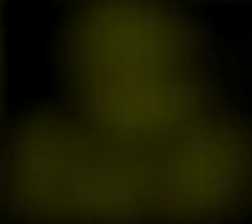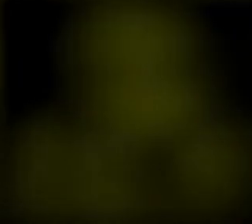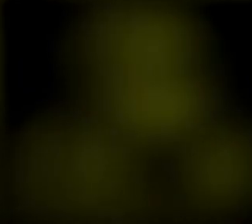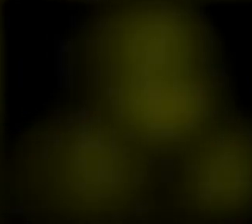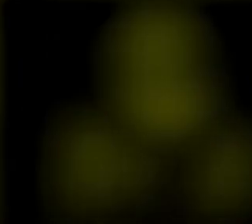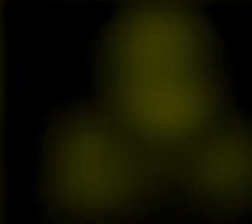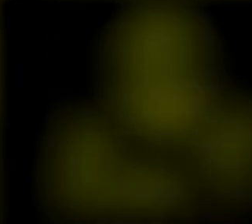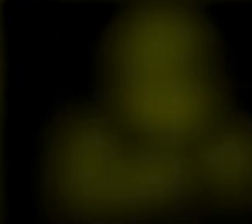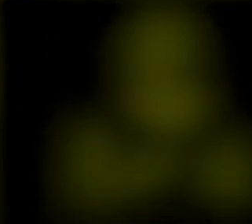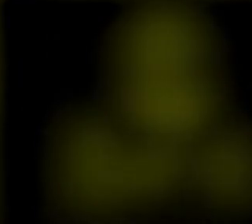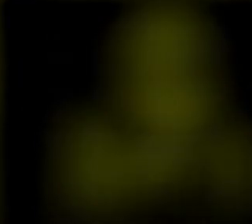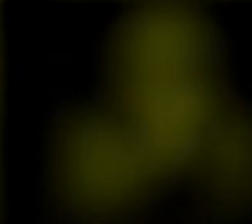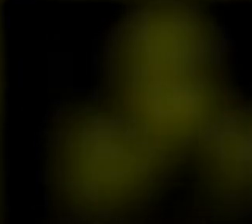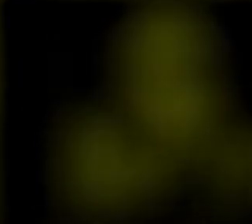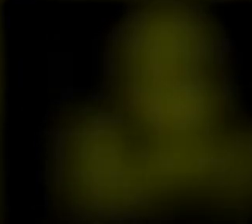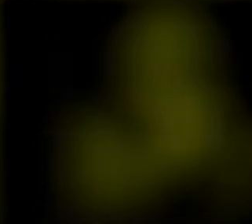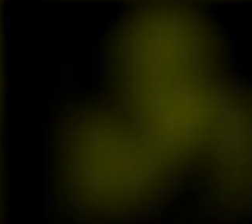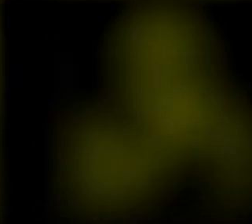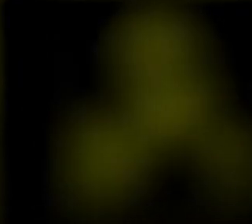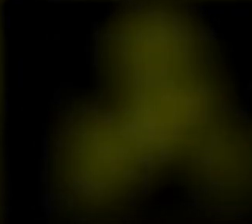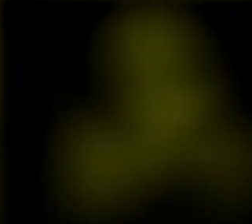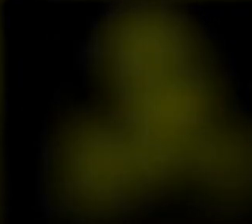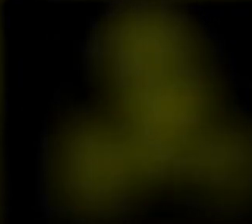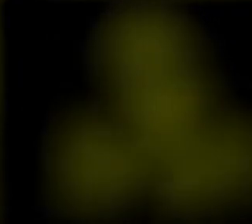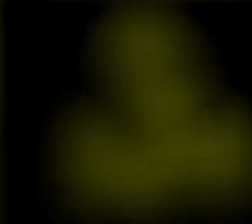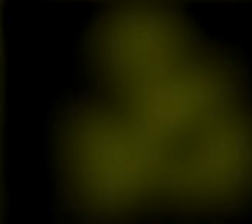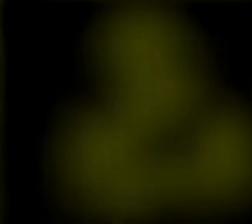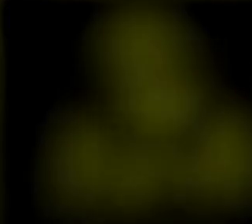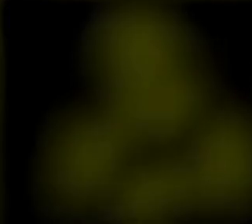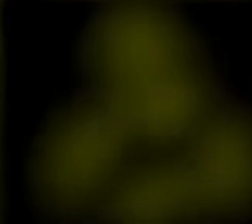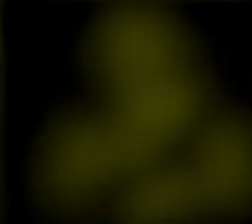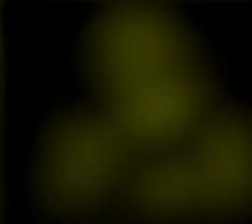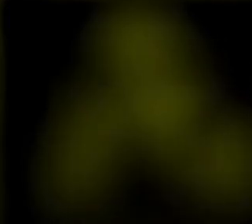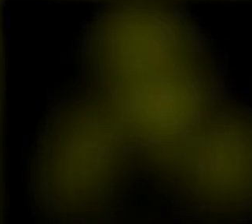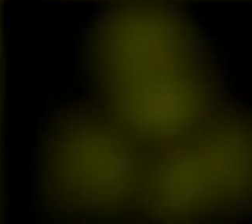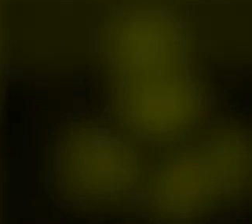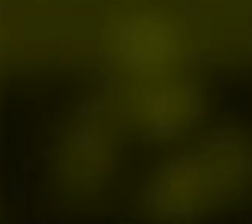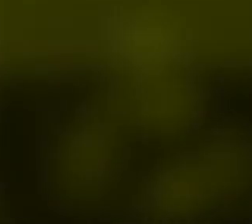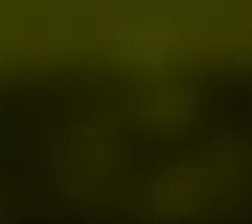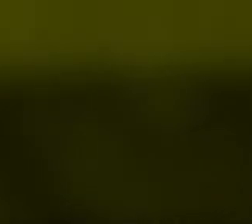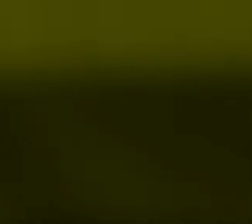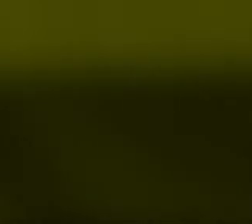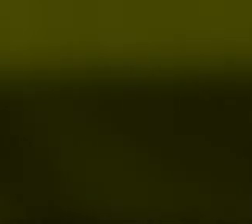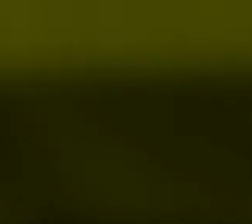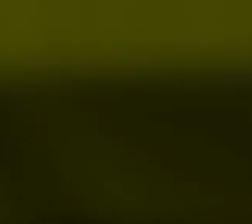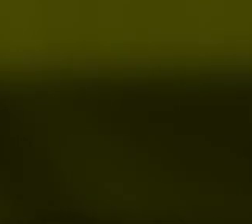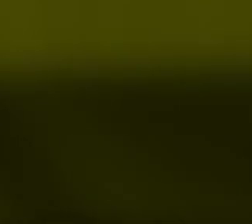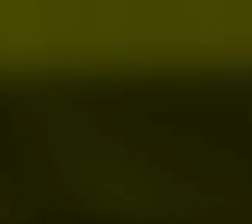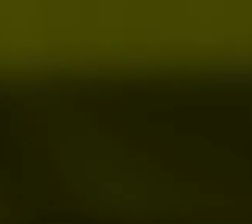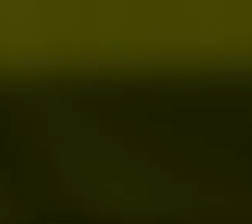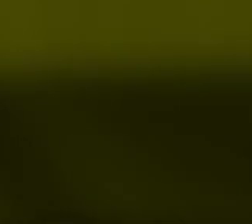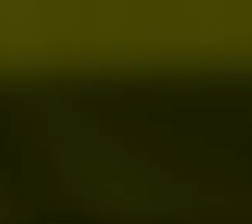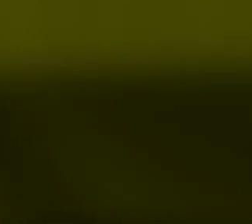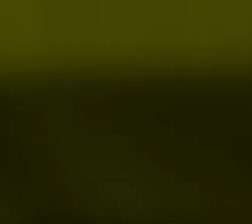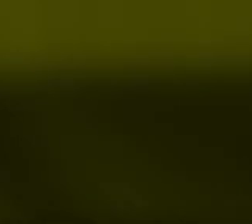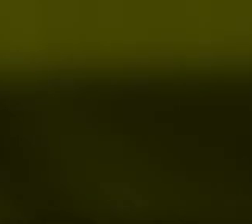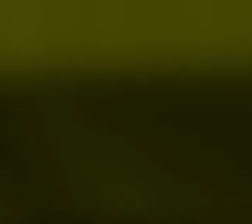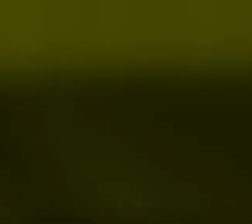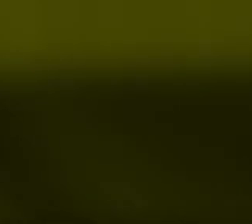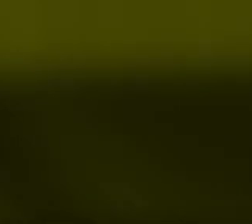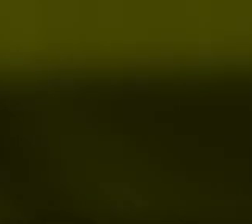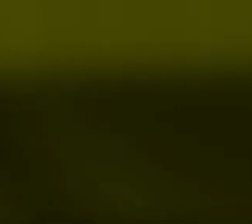na Sala Silvia Pascoal, o plenarinho, com entrada pela Avenida Engenheiro Roberto Mange, número 60. No bairro Ponte